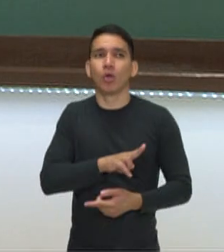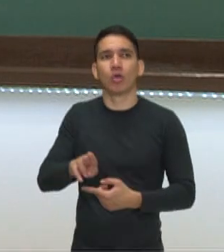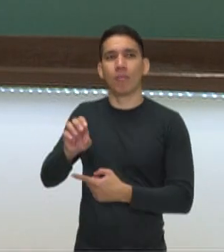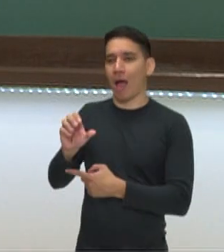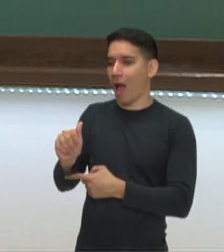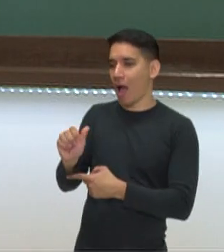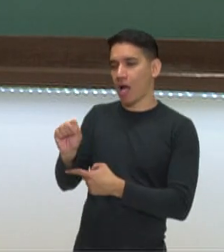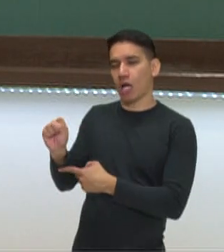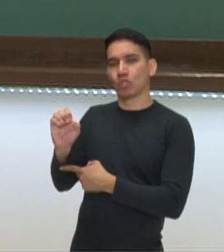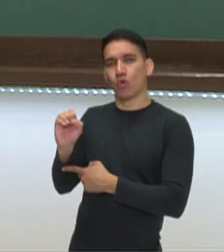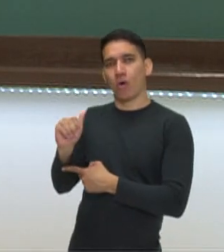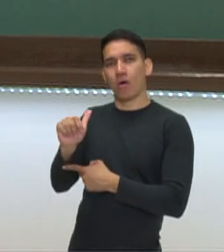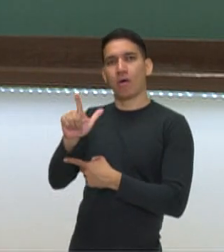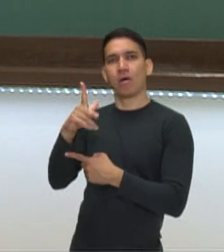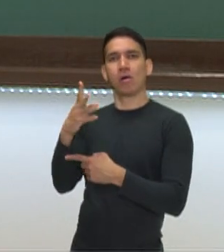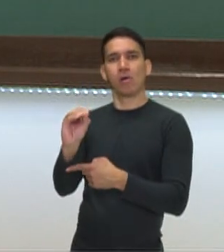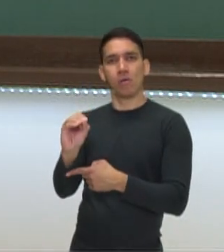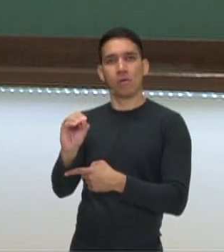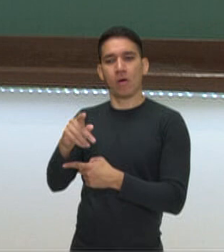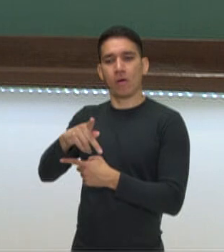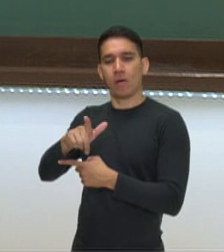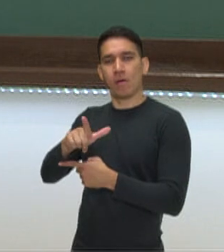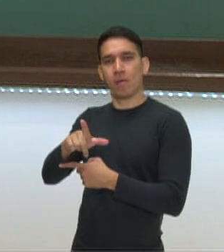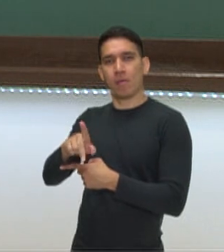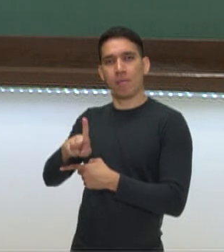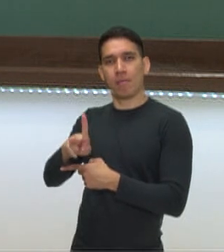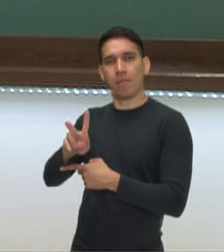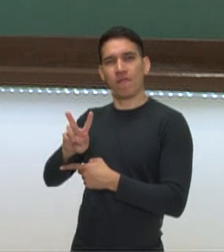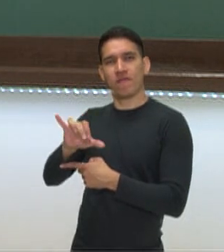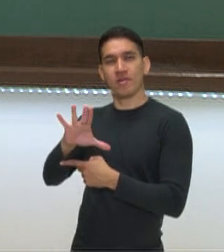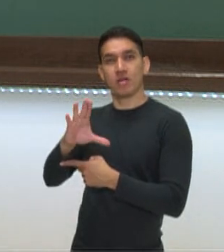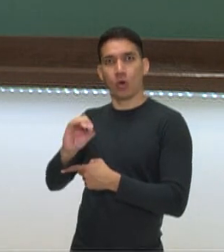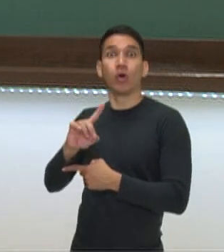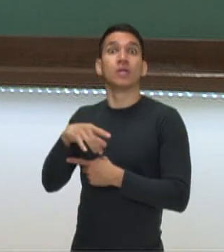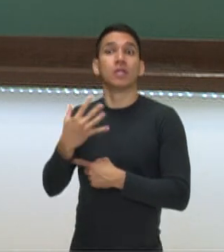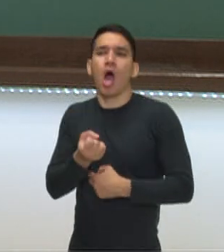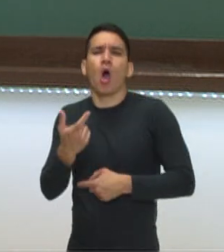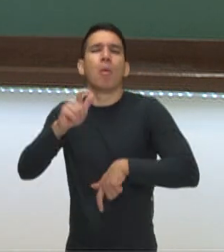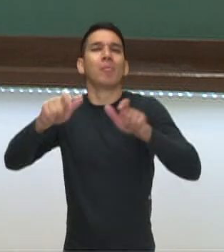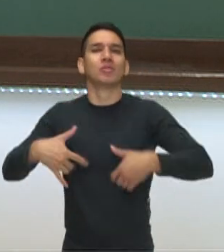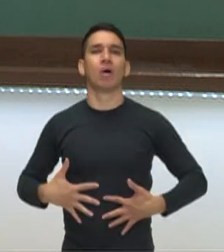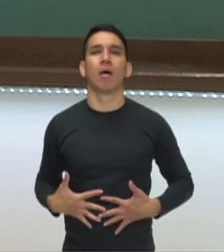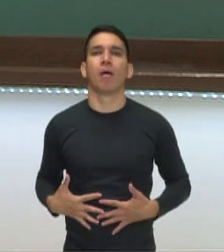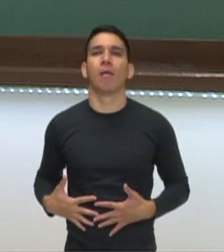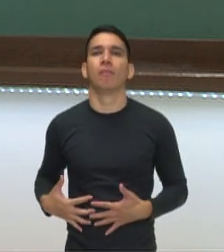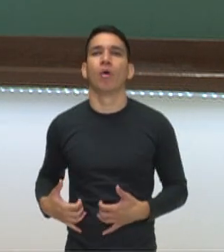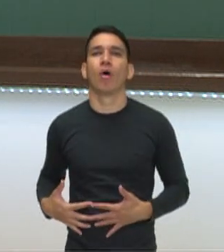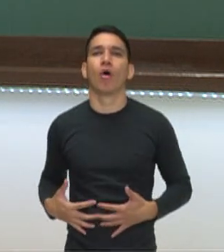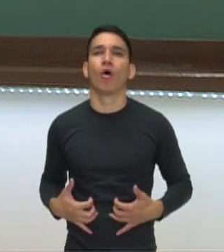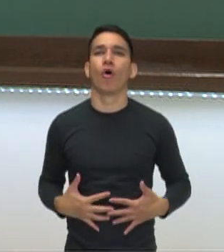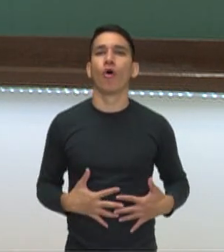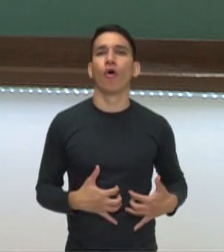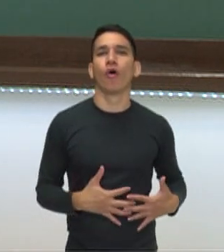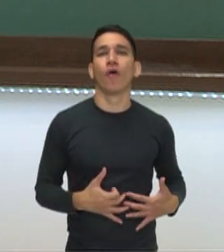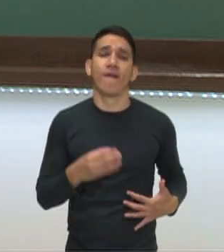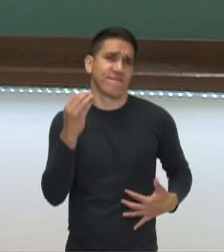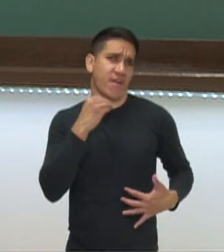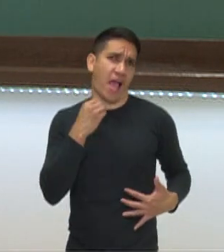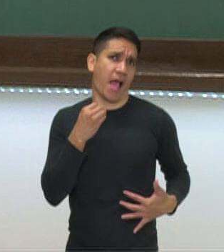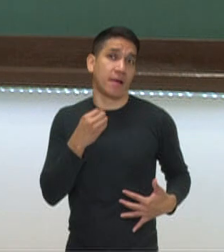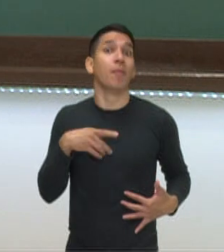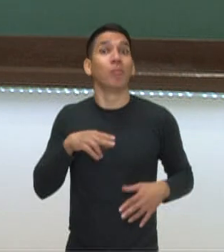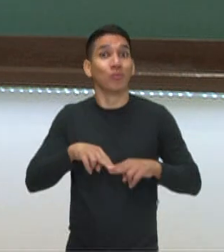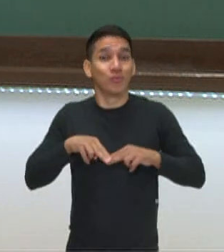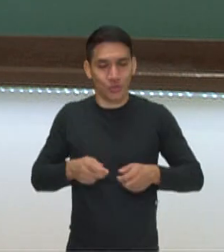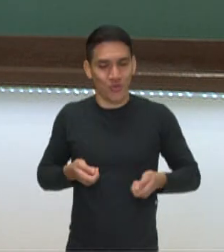assoalho pélvico. Então, algumas pessoas têm essa musculatura mais fraca, não conseguindo ter o